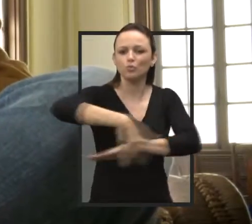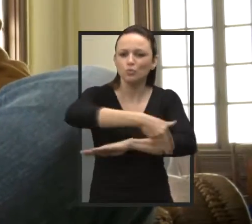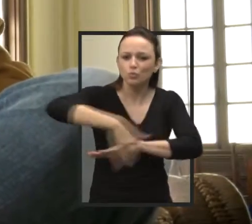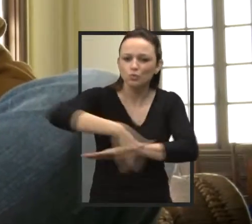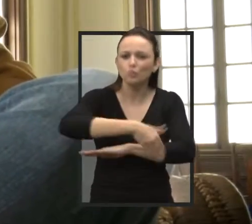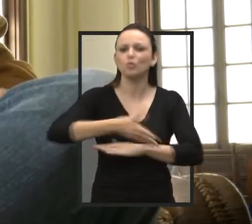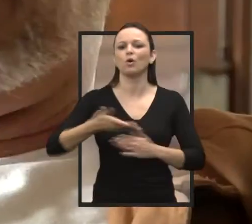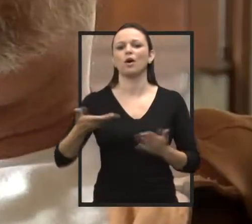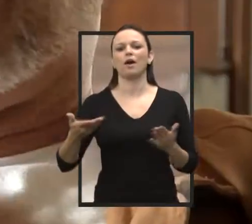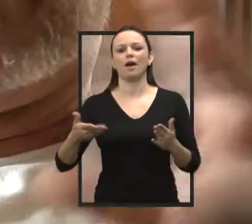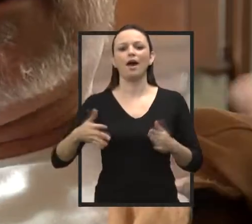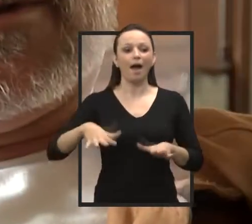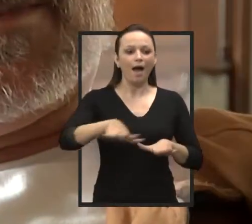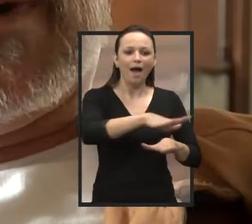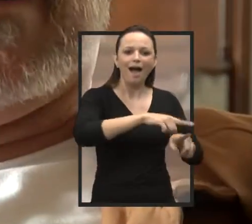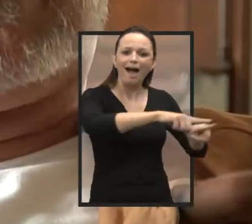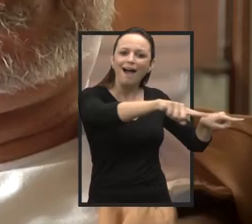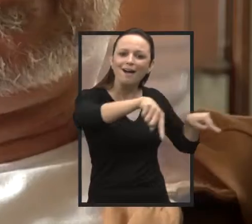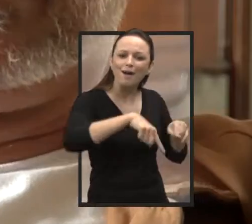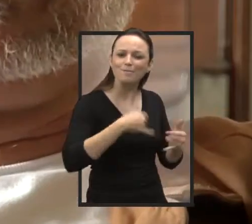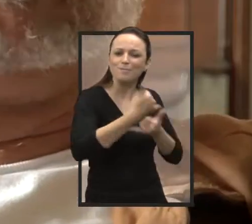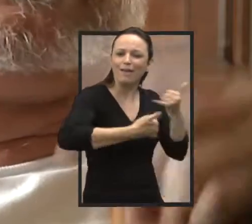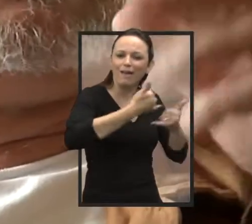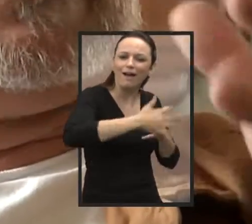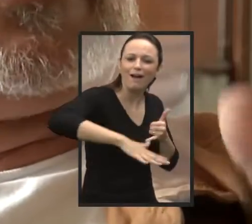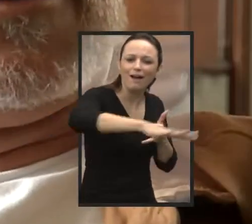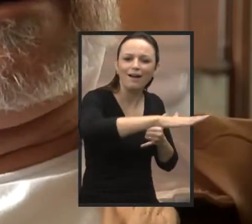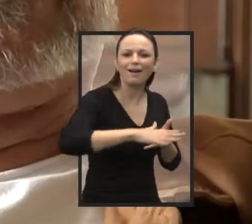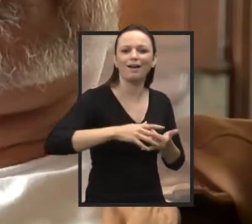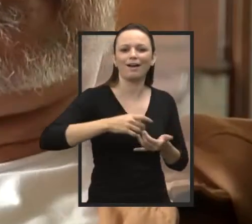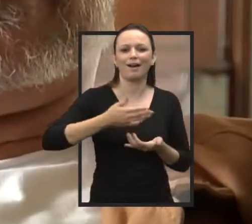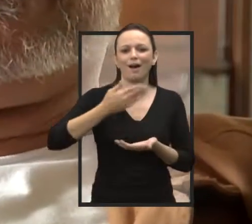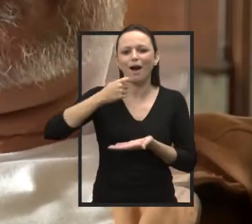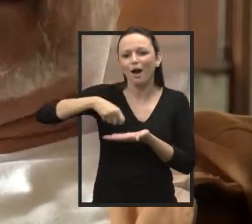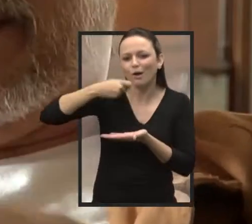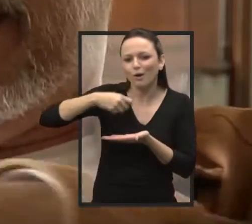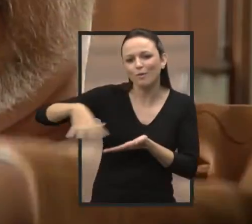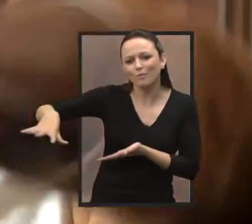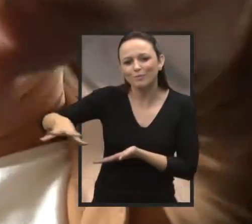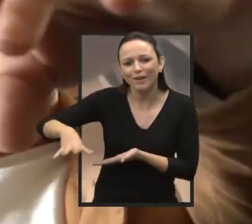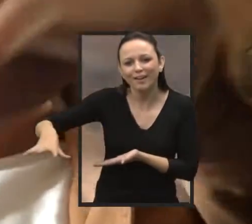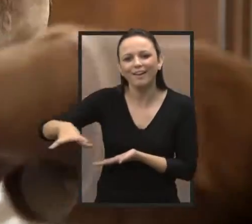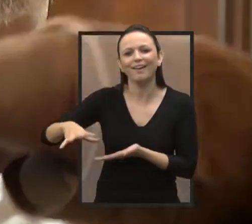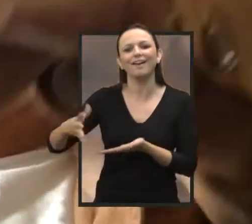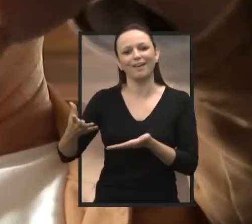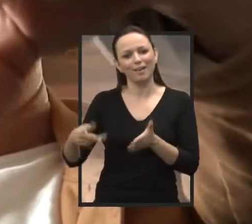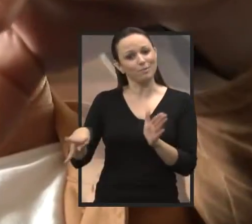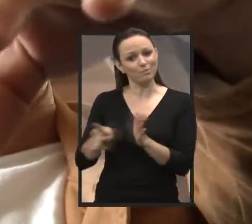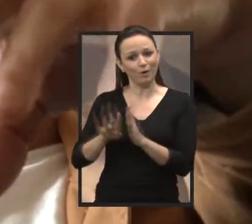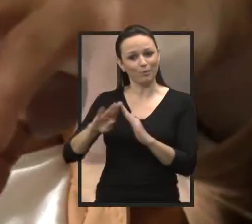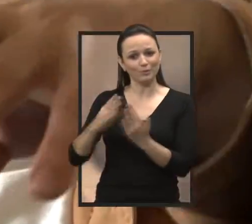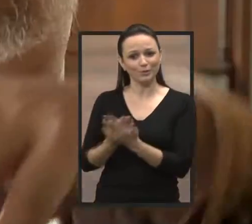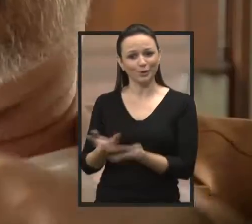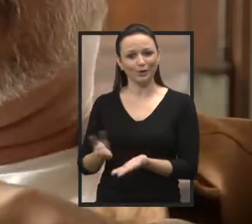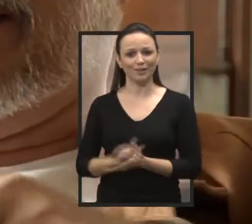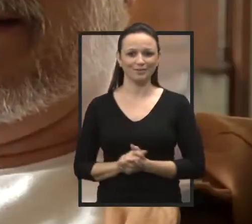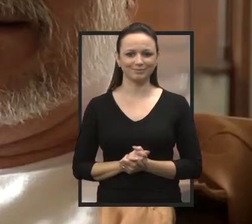longe da rua, pátios para brincar, refeitório, que era a parte da escola,